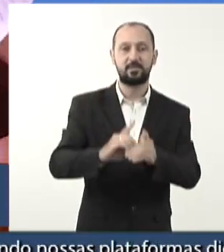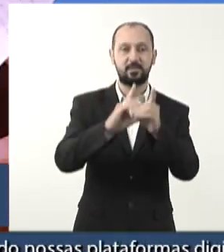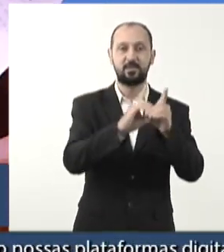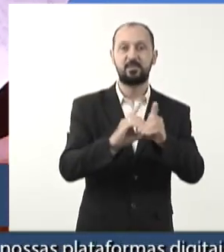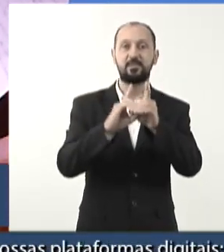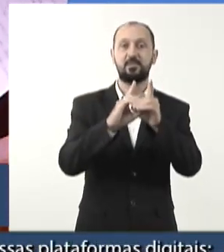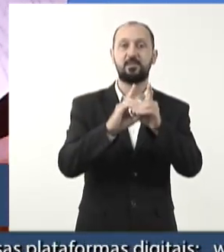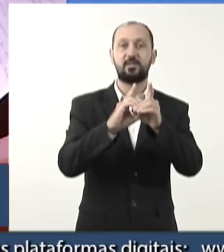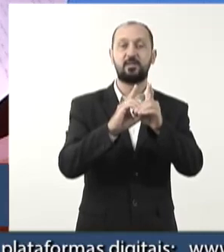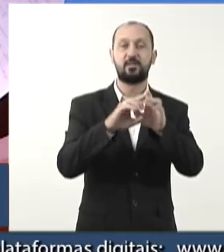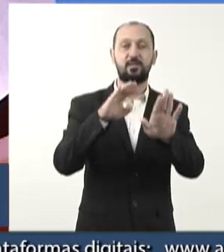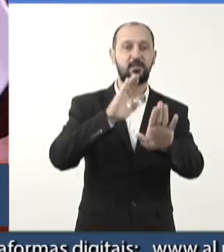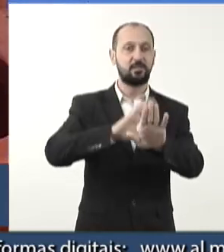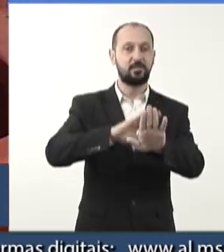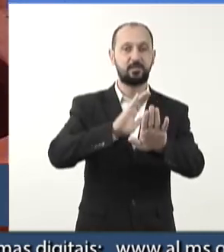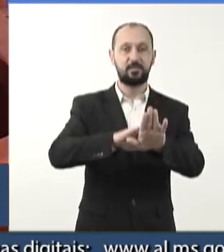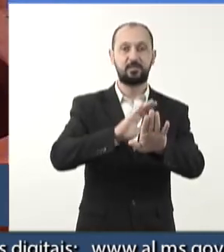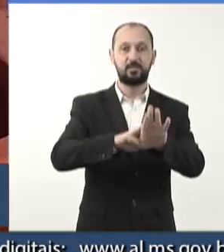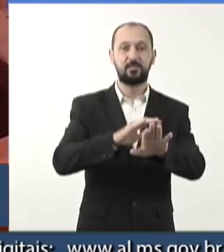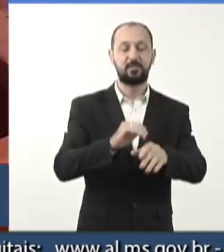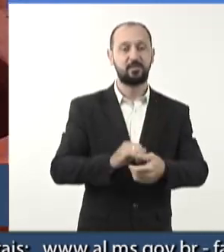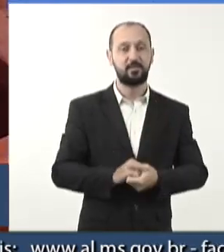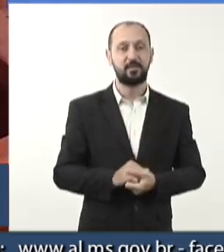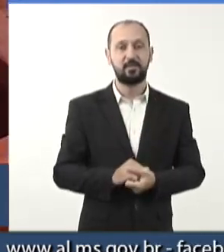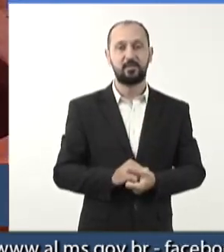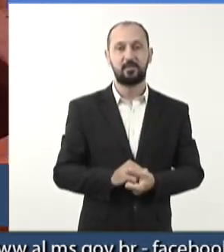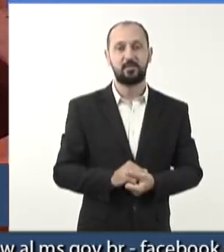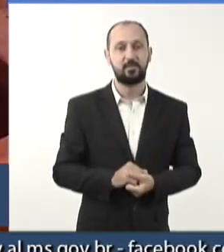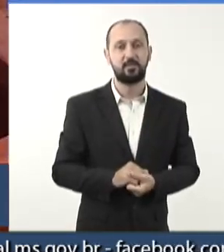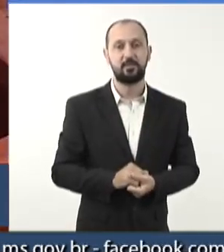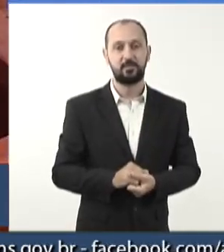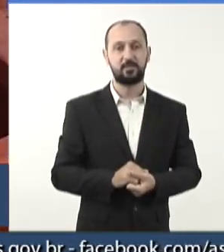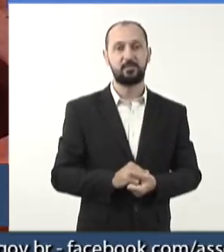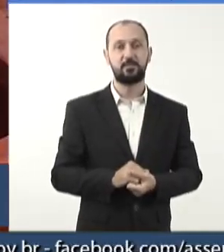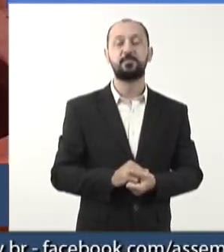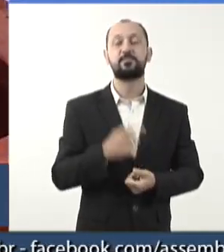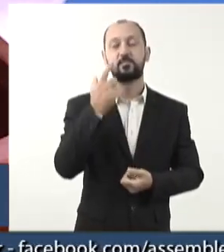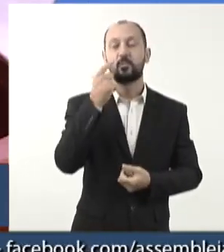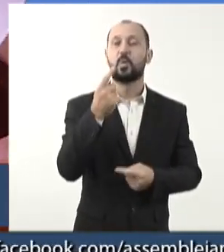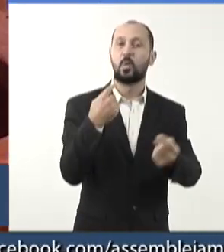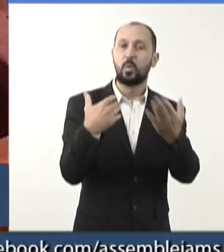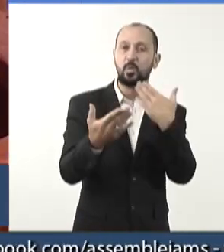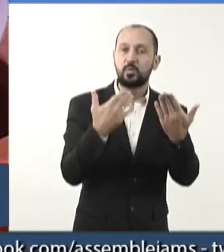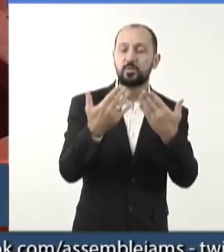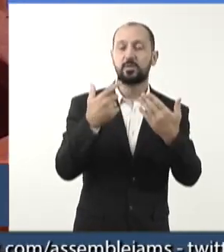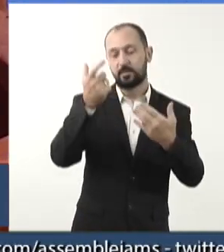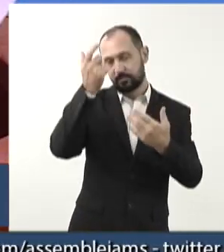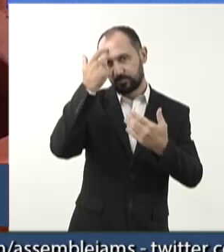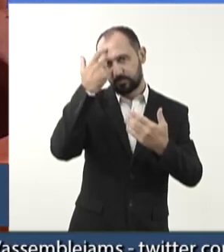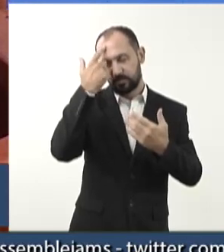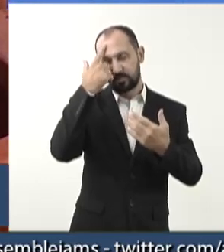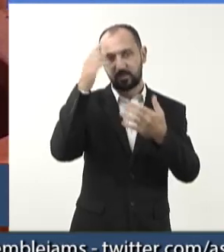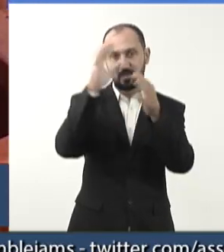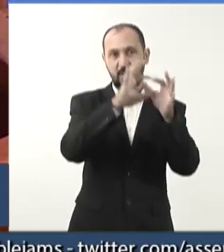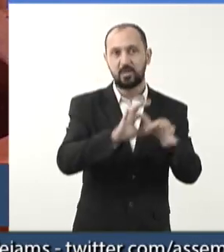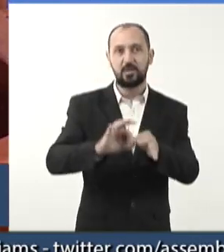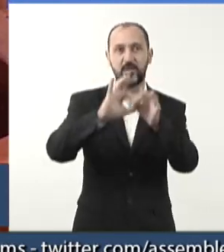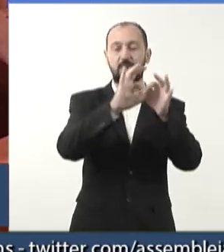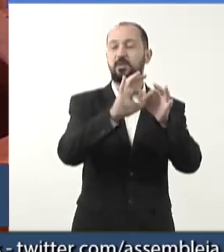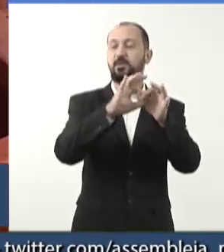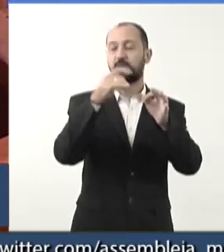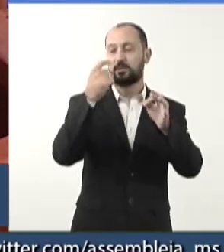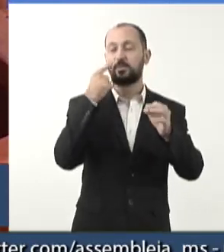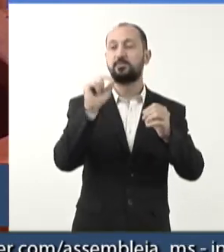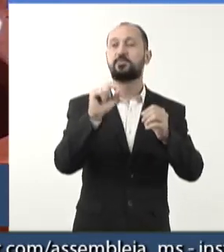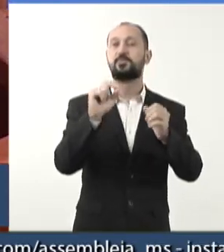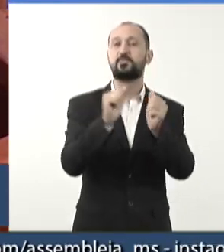sem ideologia. Quando a gente acabar com o discurso, com o debate de ideias, com os enfrentamentos de ideias, quando a